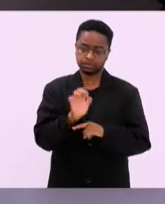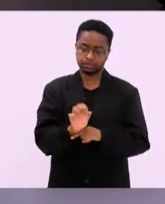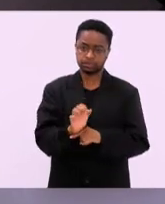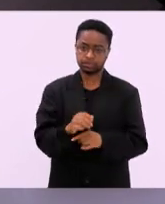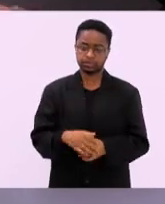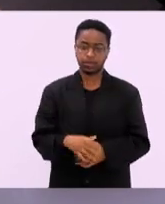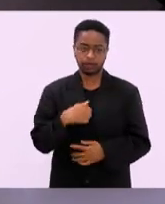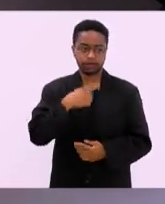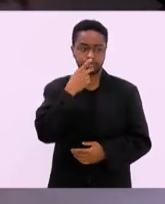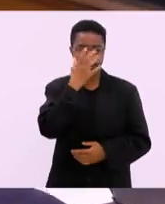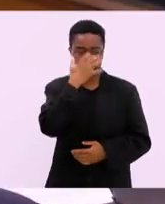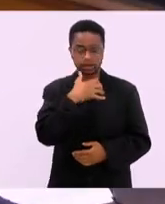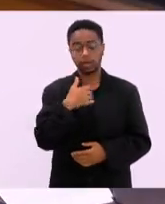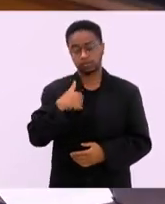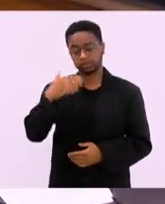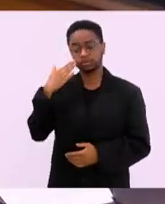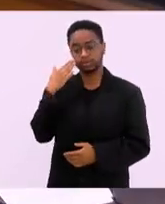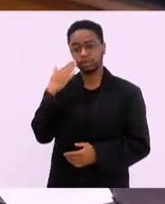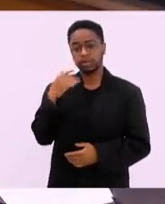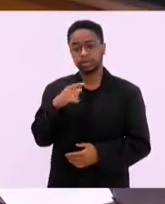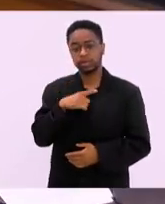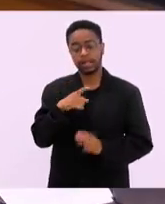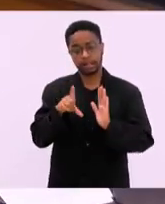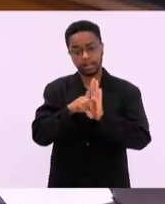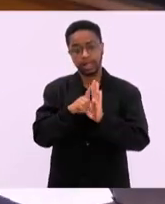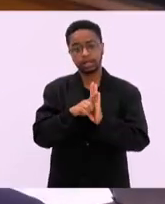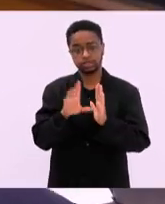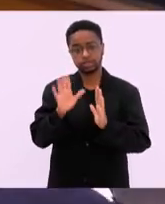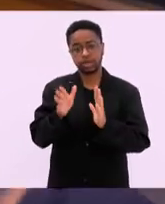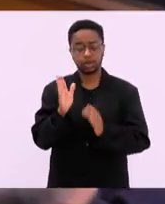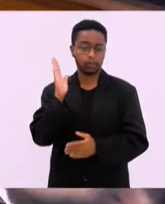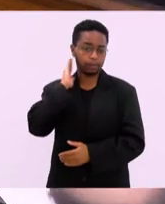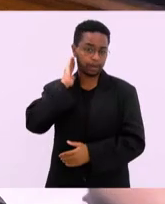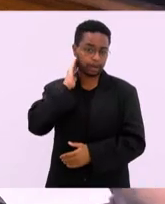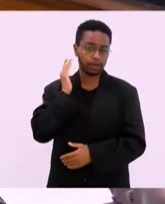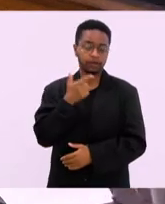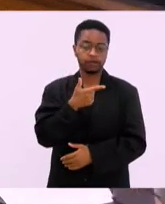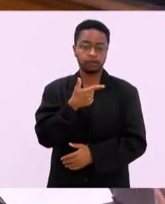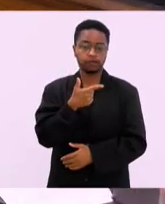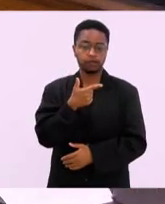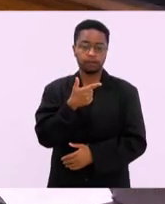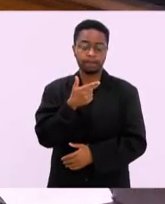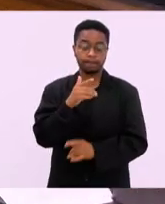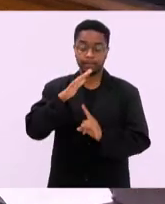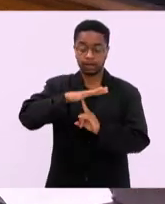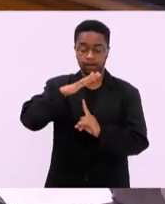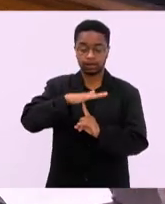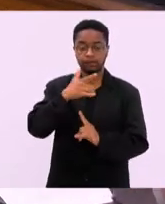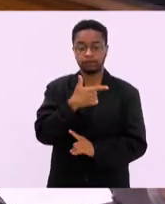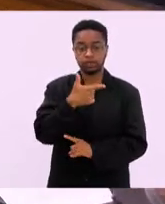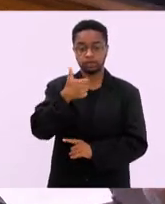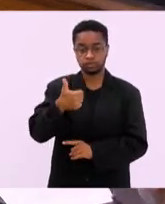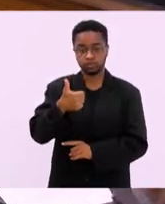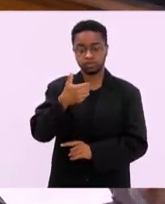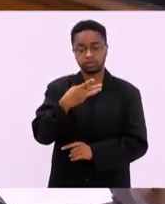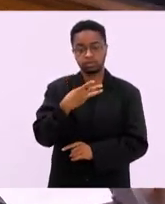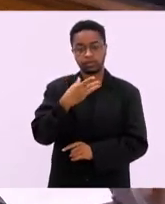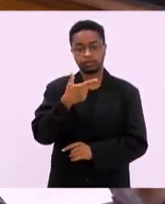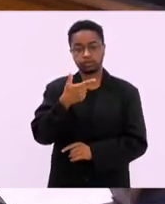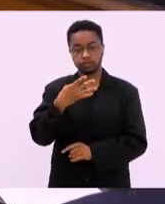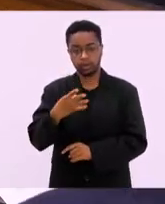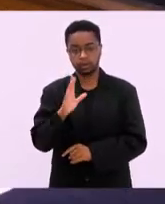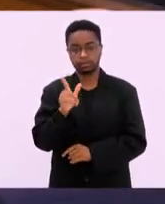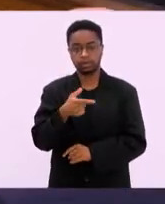me inspirei numa lei idêntica que existe no Paraná. É a Lei 21.324, de 22.